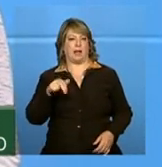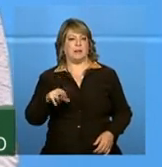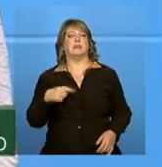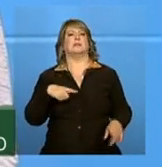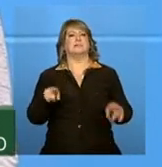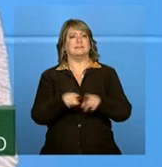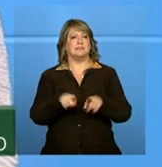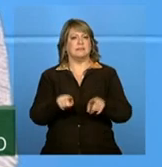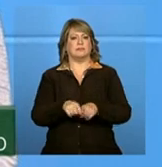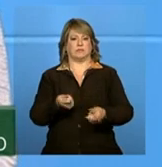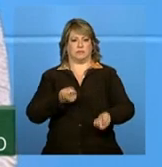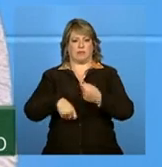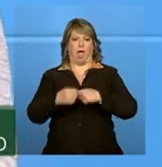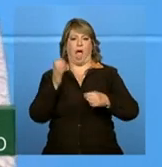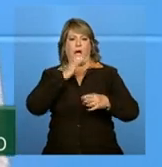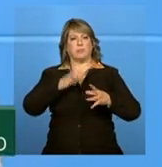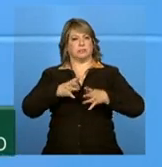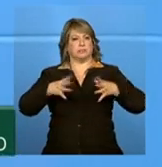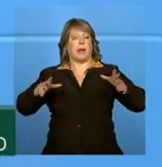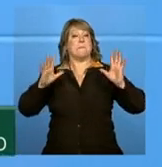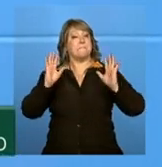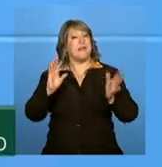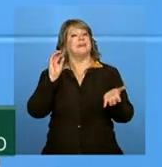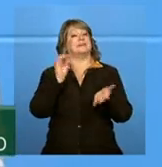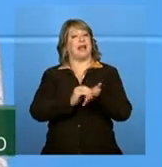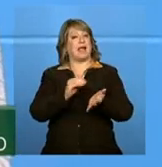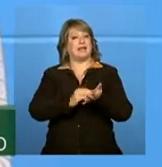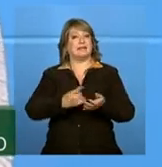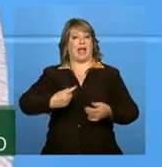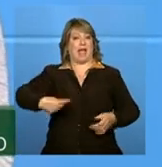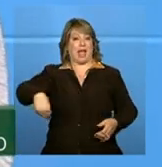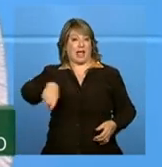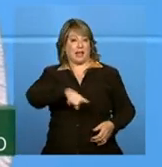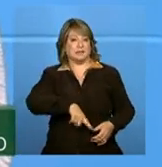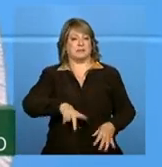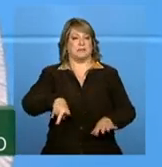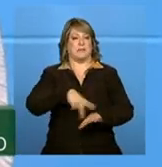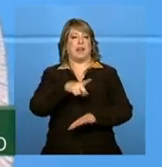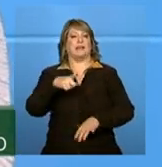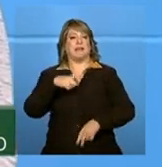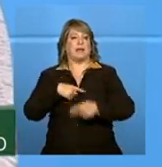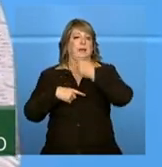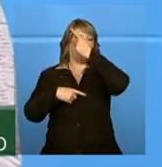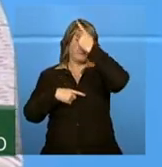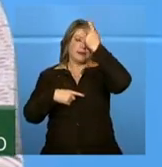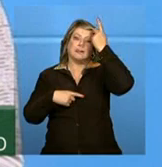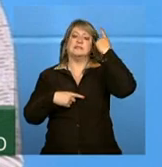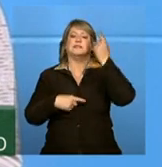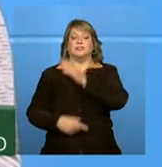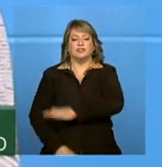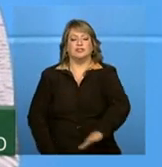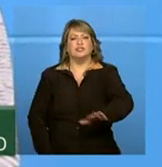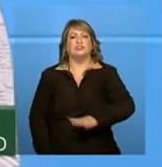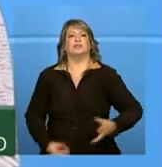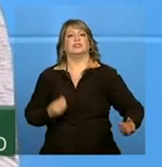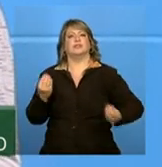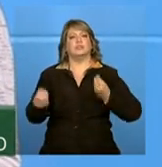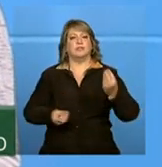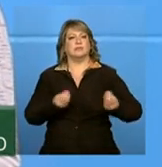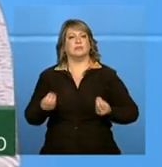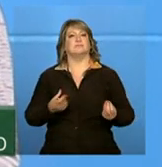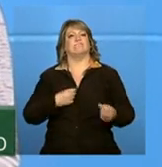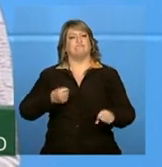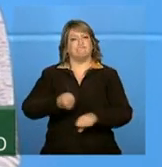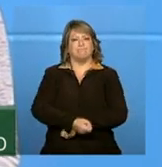econômico muito rápido, mas ainda nesses países acontece o trabalho infantil de forma bastante proeminente. E acontece o que